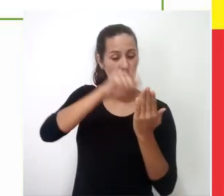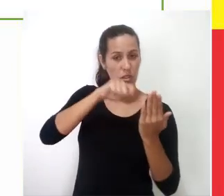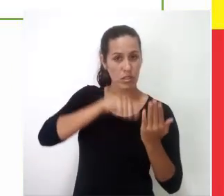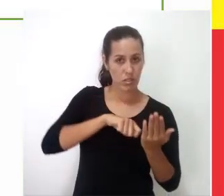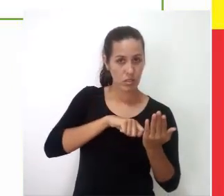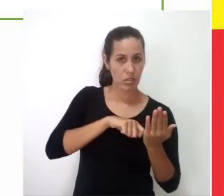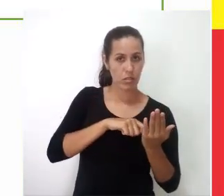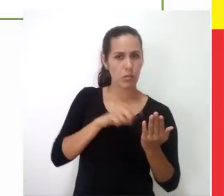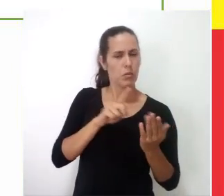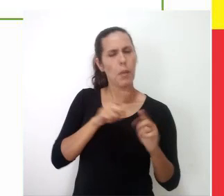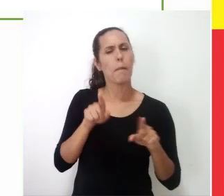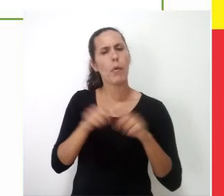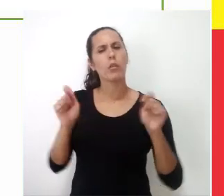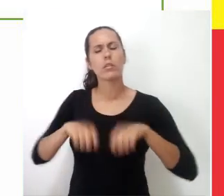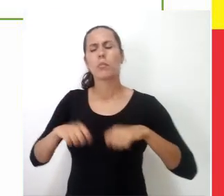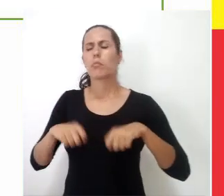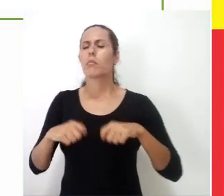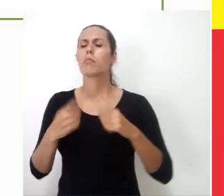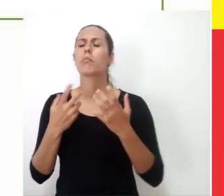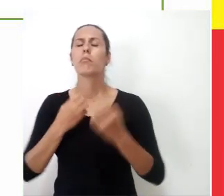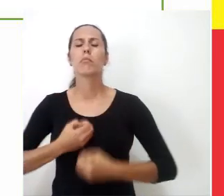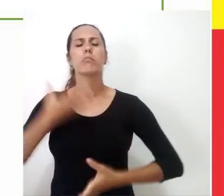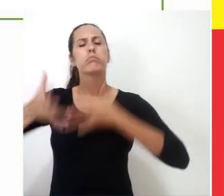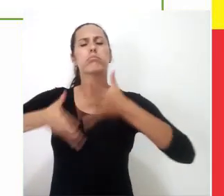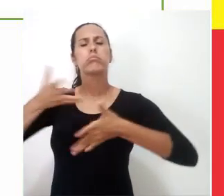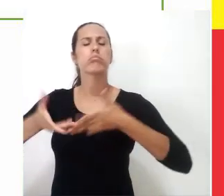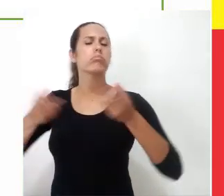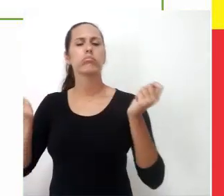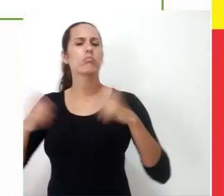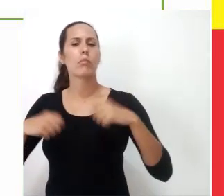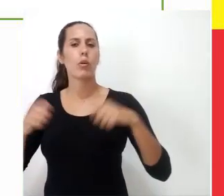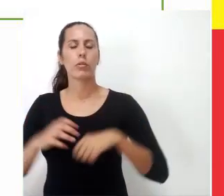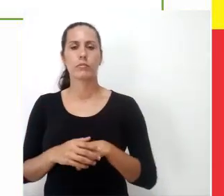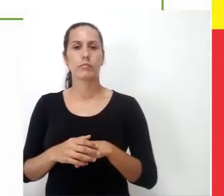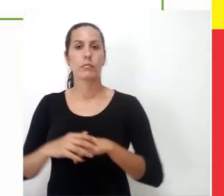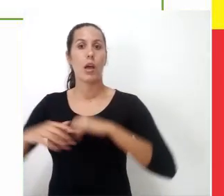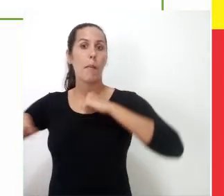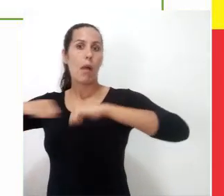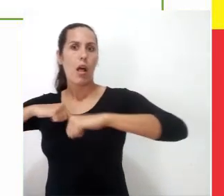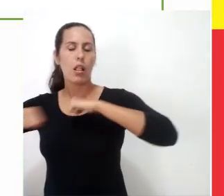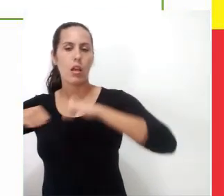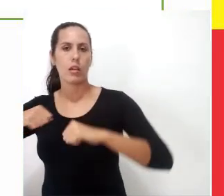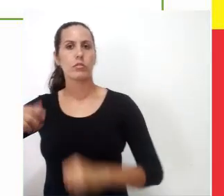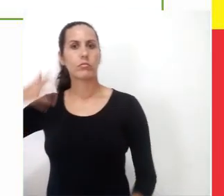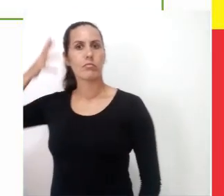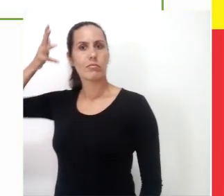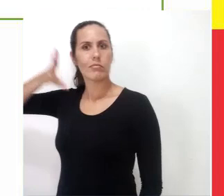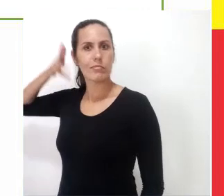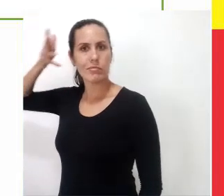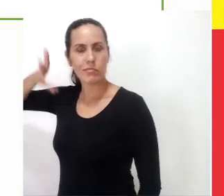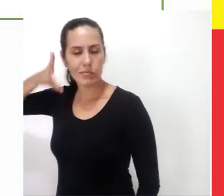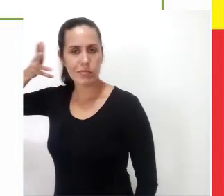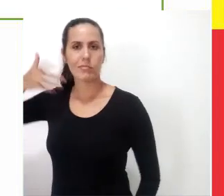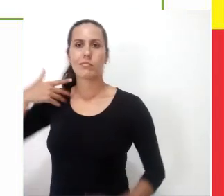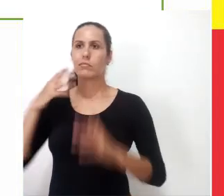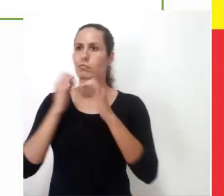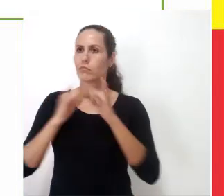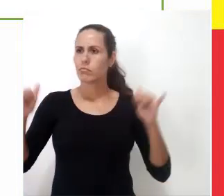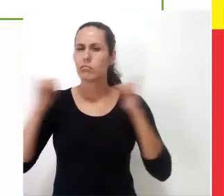escrito, certo? O texto oral também, em uma palestra, em um debate político, propagandas